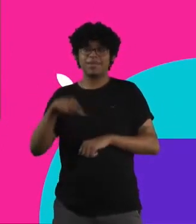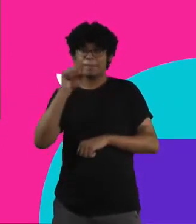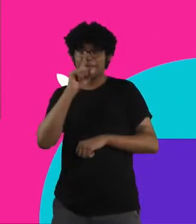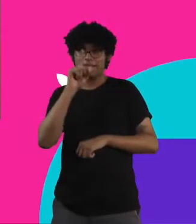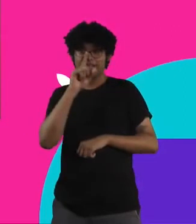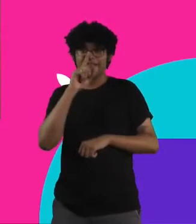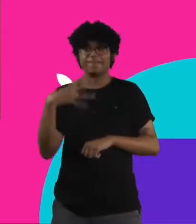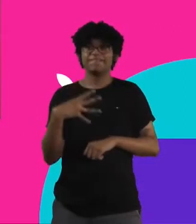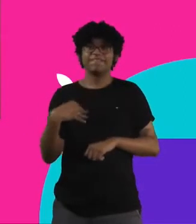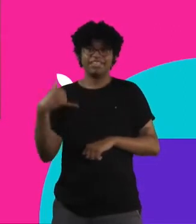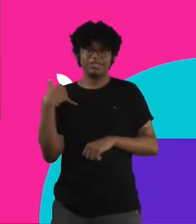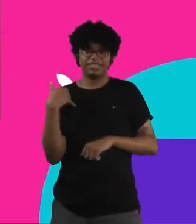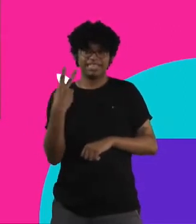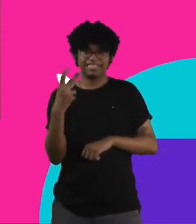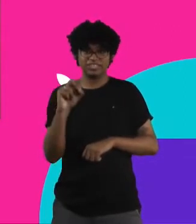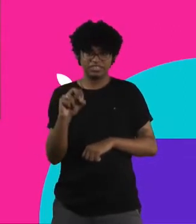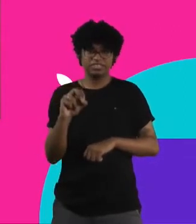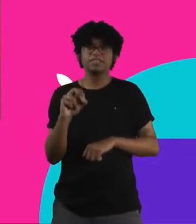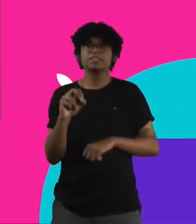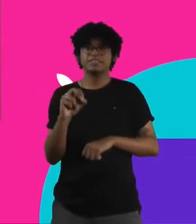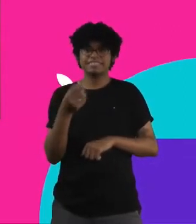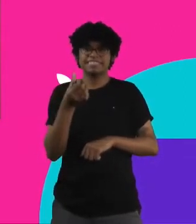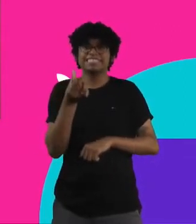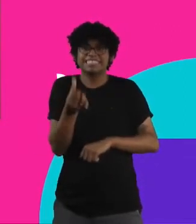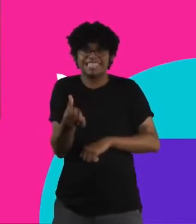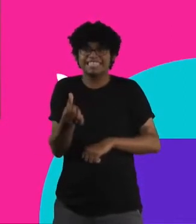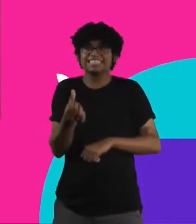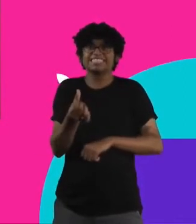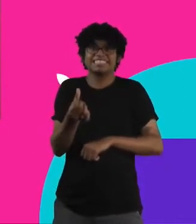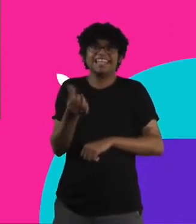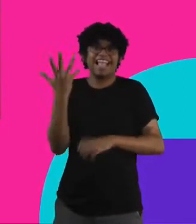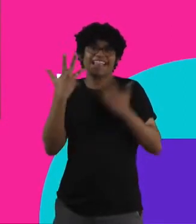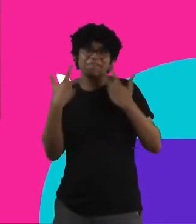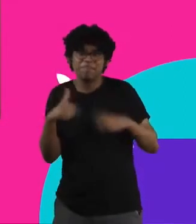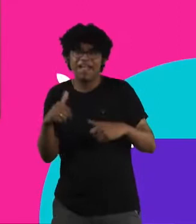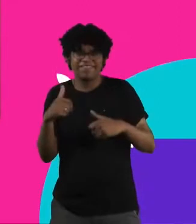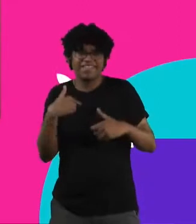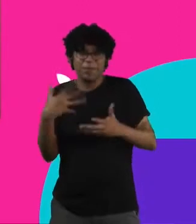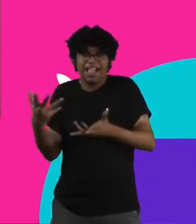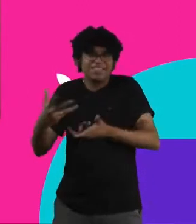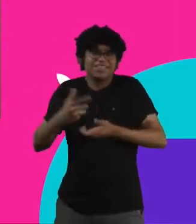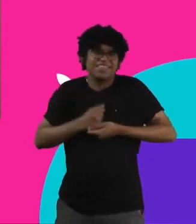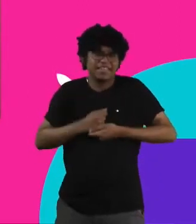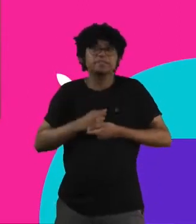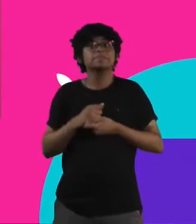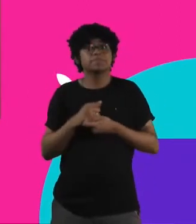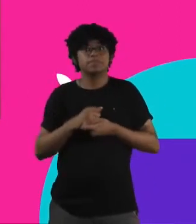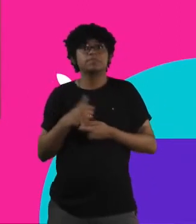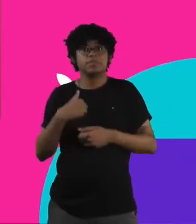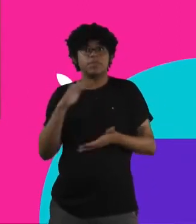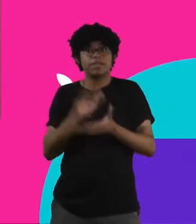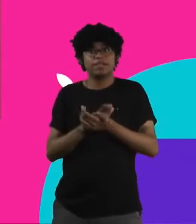um filho de 20 anos e mais seis petzinhos, meus adotados, né? Sou casada e resido